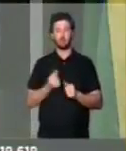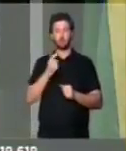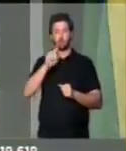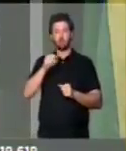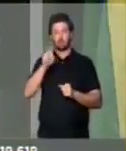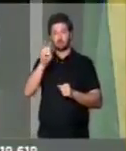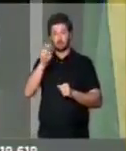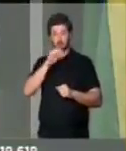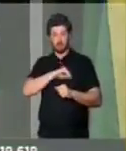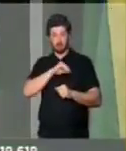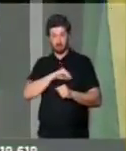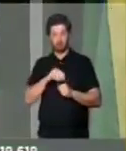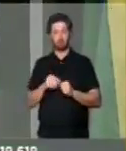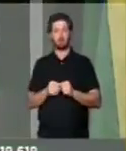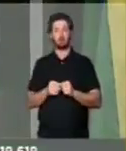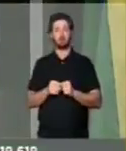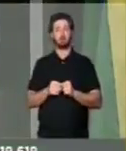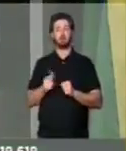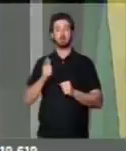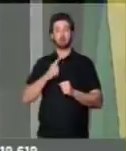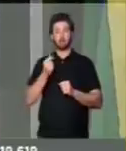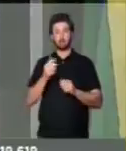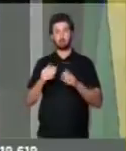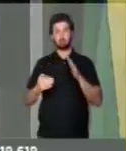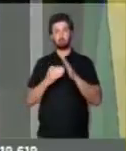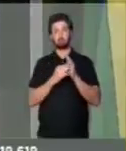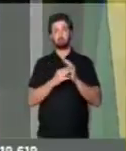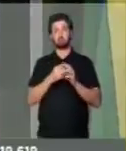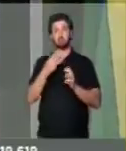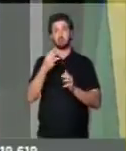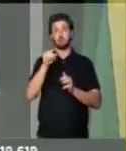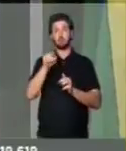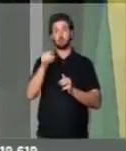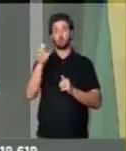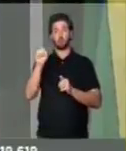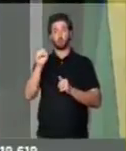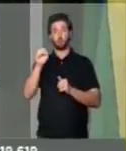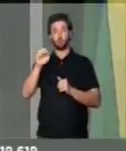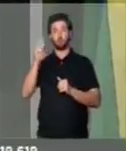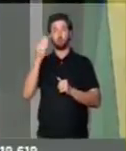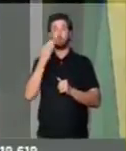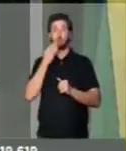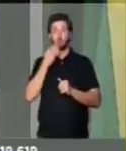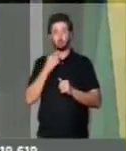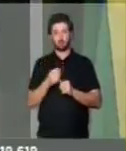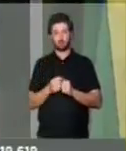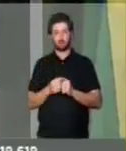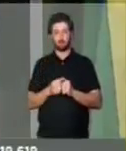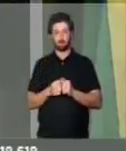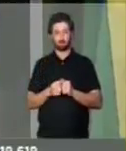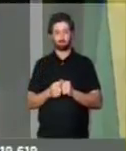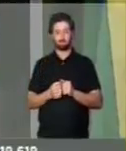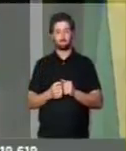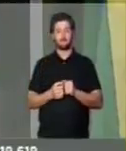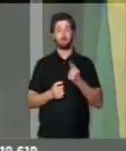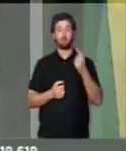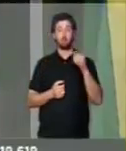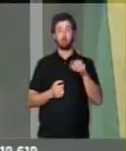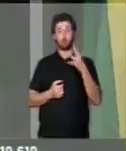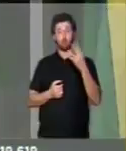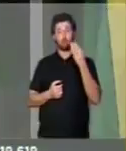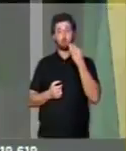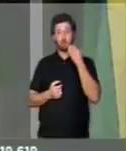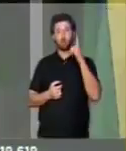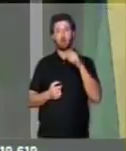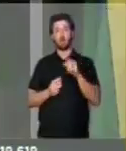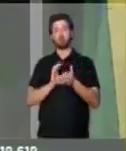salário, estão destinados recursos no total de 3,8 bilhões, sendo 1,4 bilhão